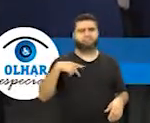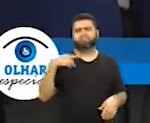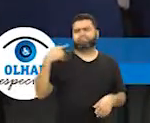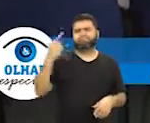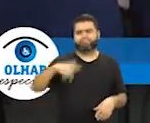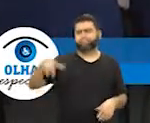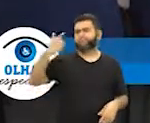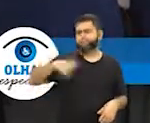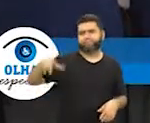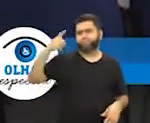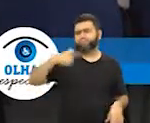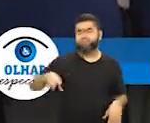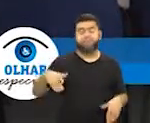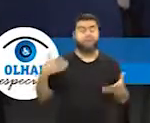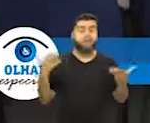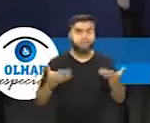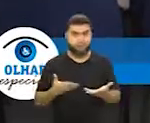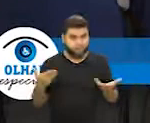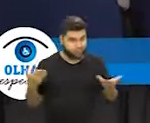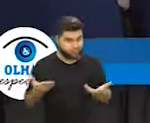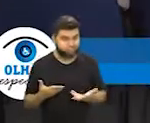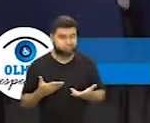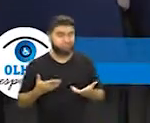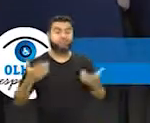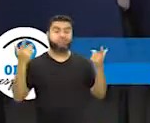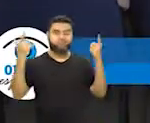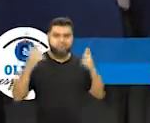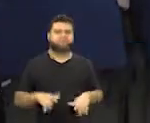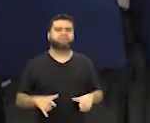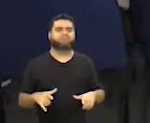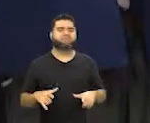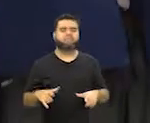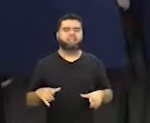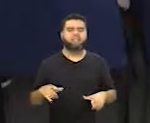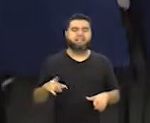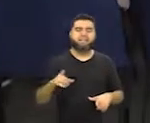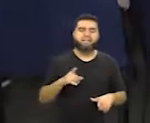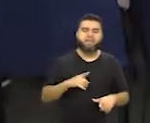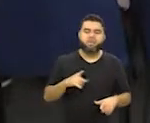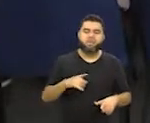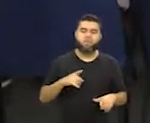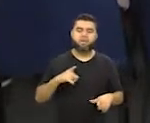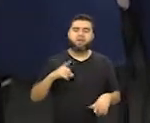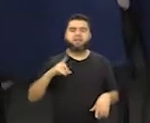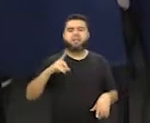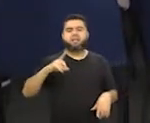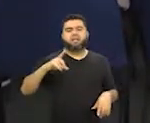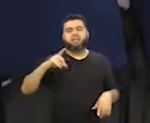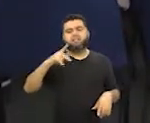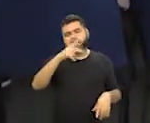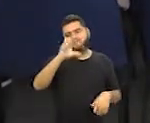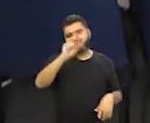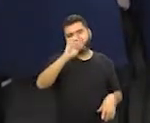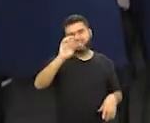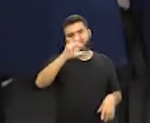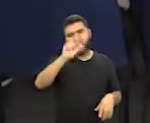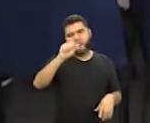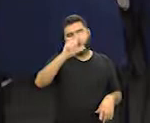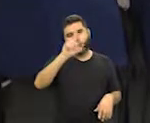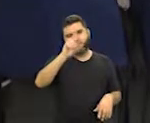várias vezes, estou novamente. Estar na Pestalozzi é assim alguma coisa